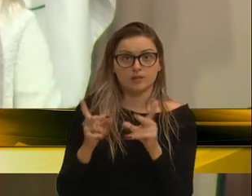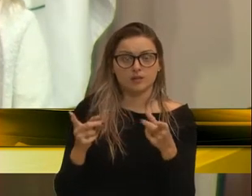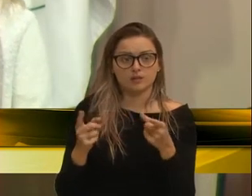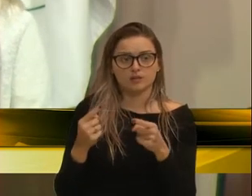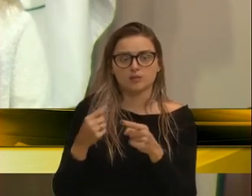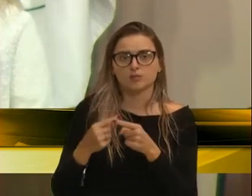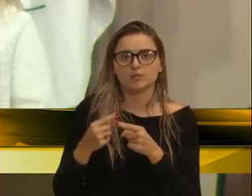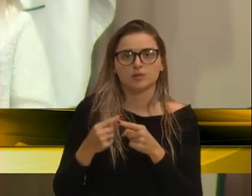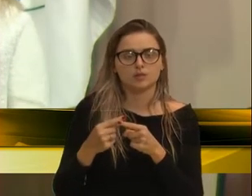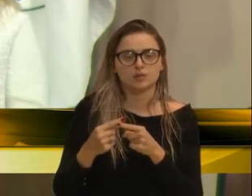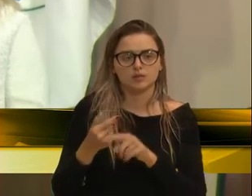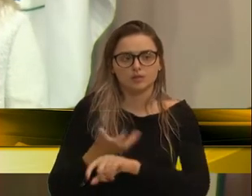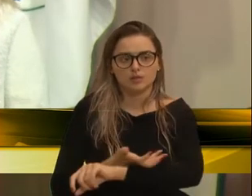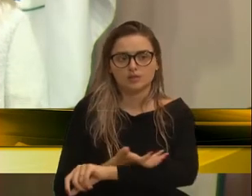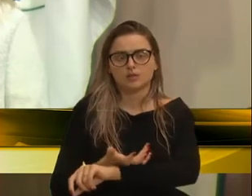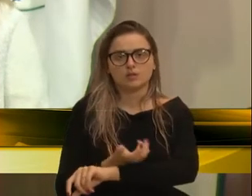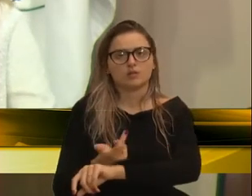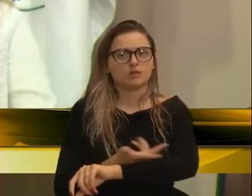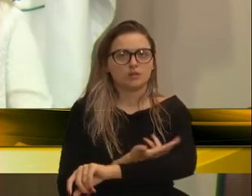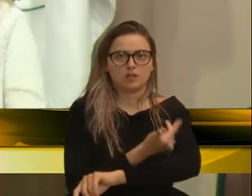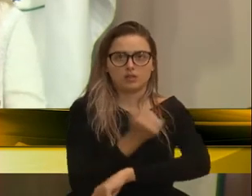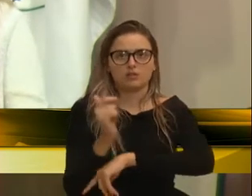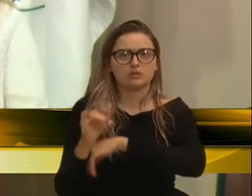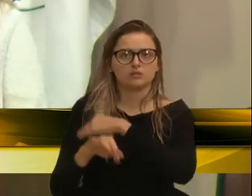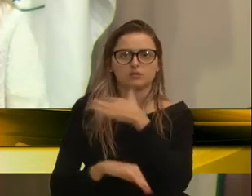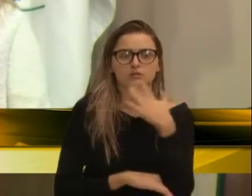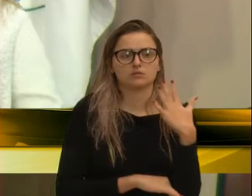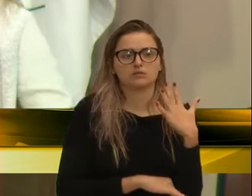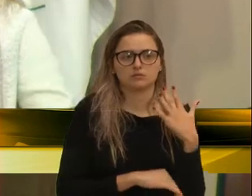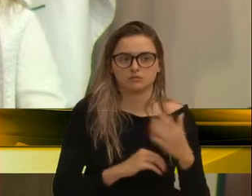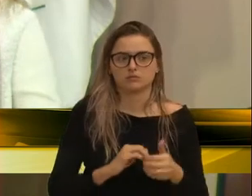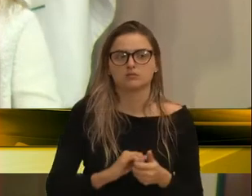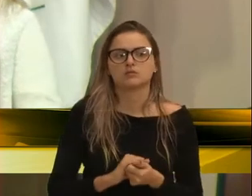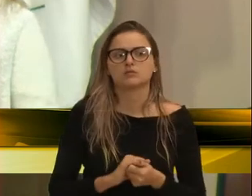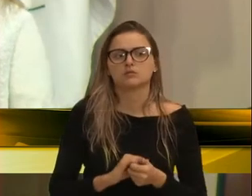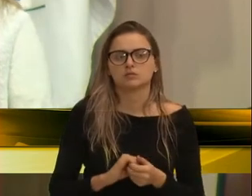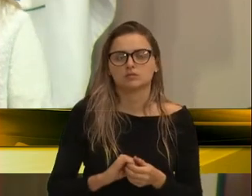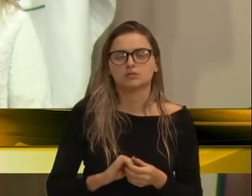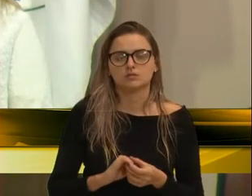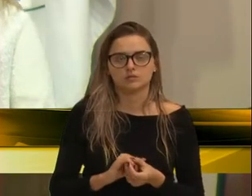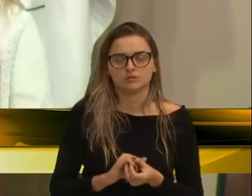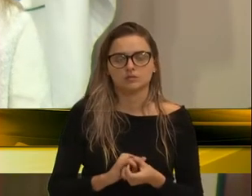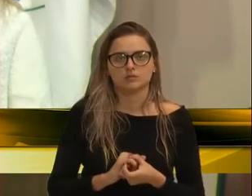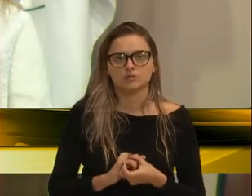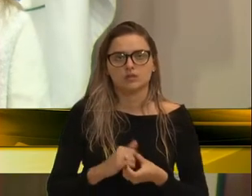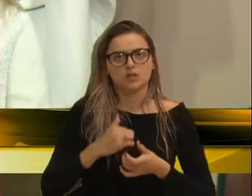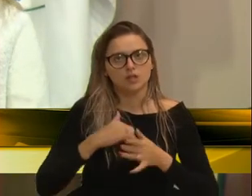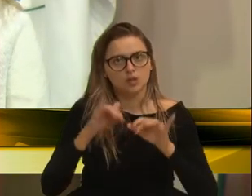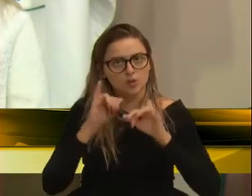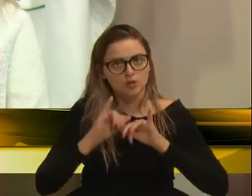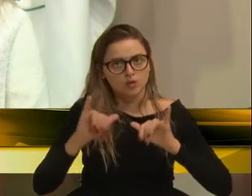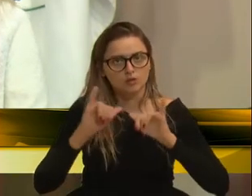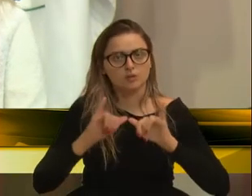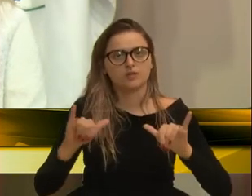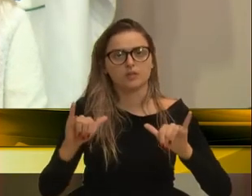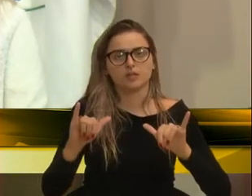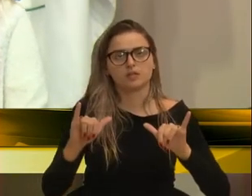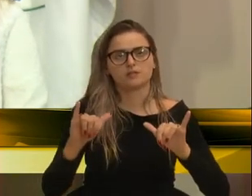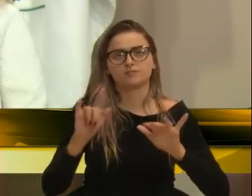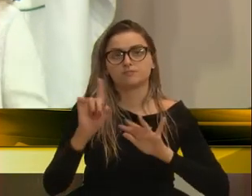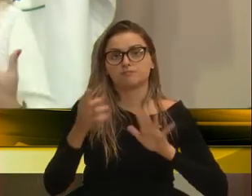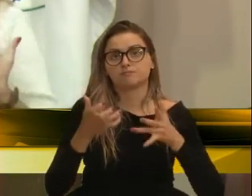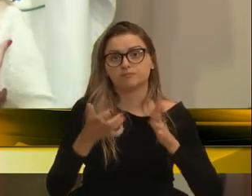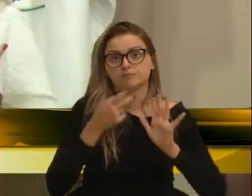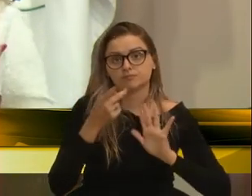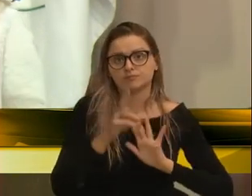Eu pedi até se ela gostaria, se eu poderia, no caso, poderia divulgar, ela não quis aparecer, até